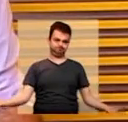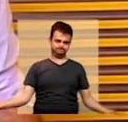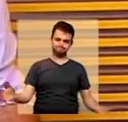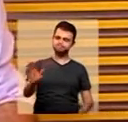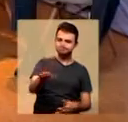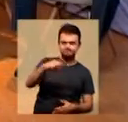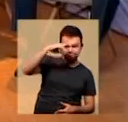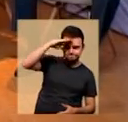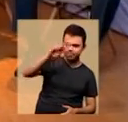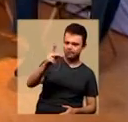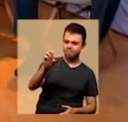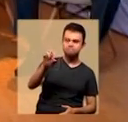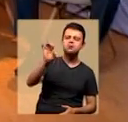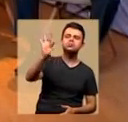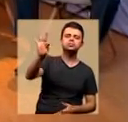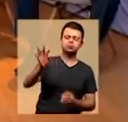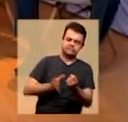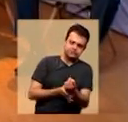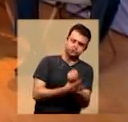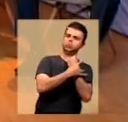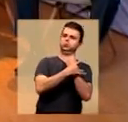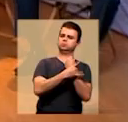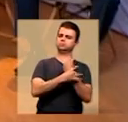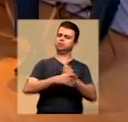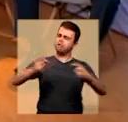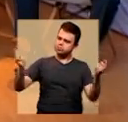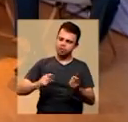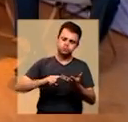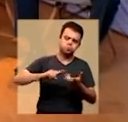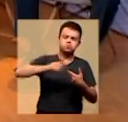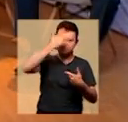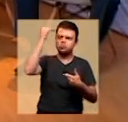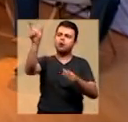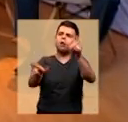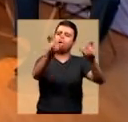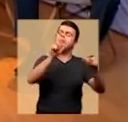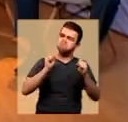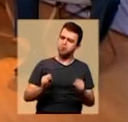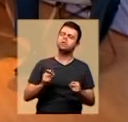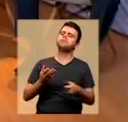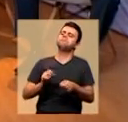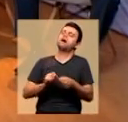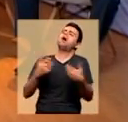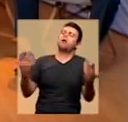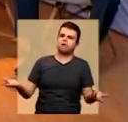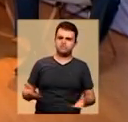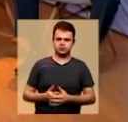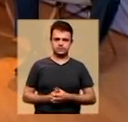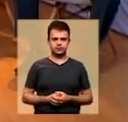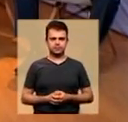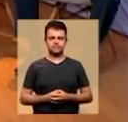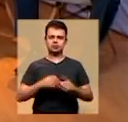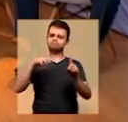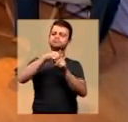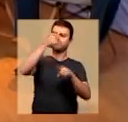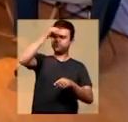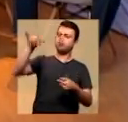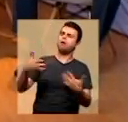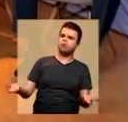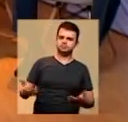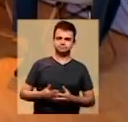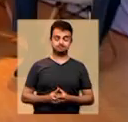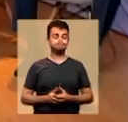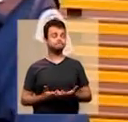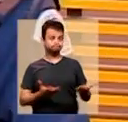Cabo Herbert, quais as medidas de segurança, as coisas simples que as pessoas podem fazer para evitar os acidentes? Bom, eu acho que